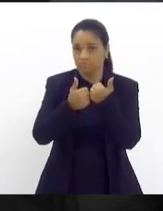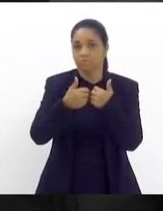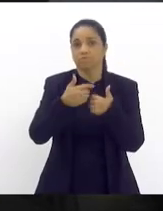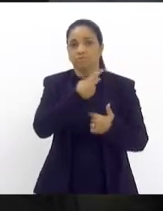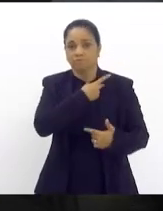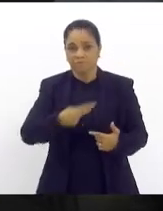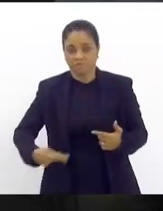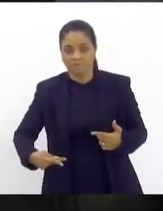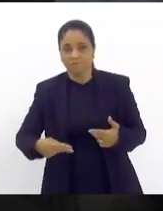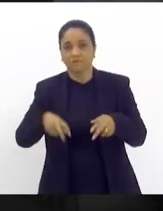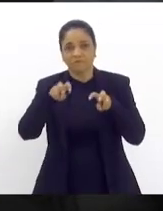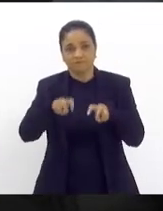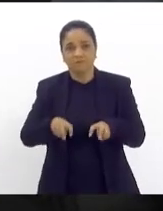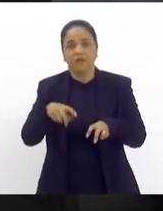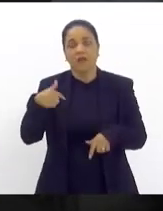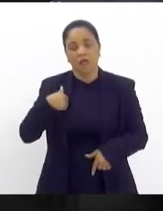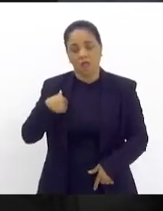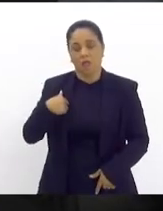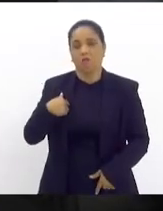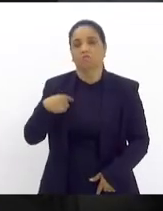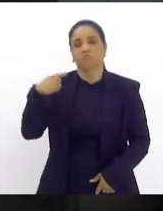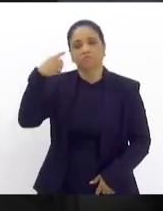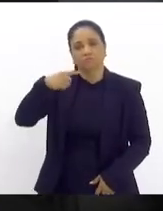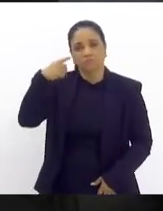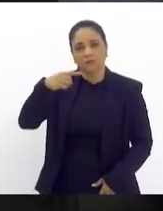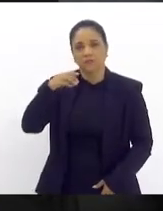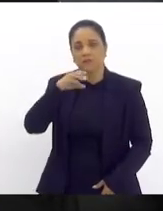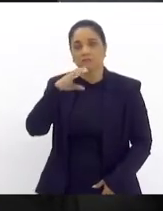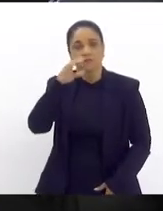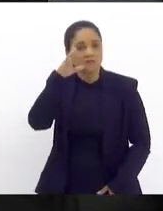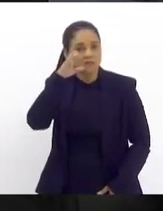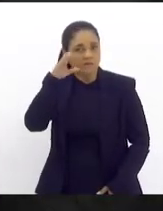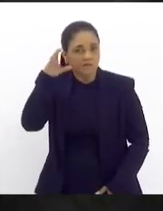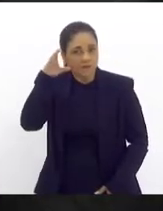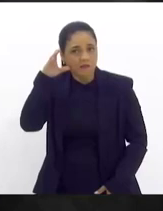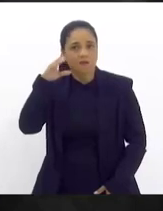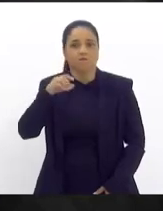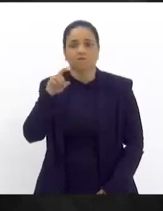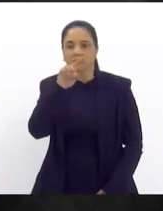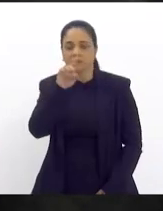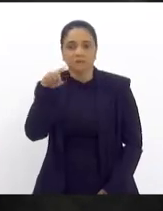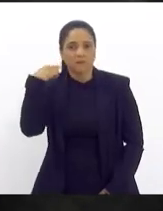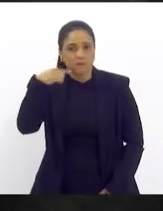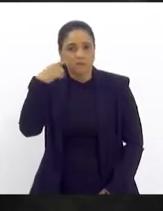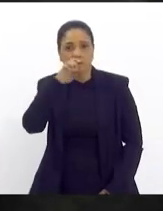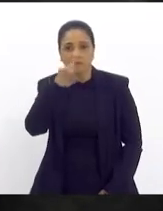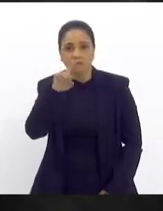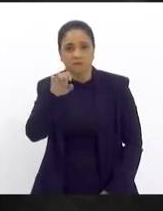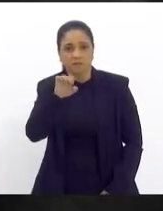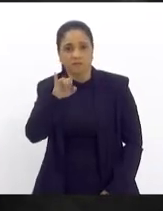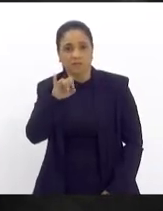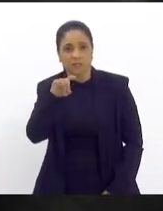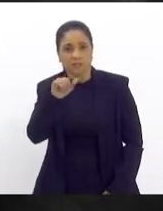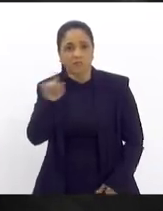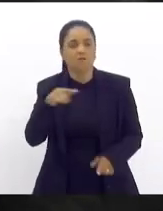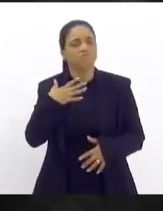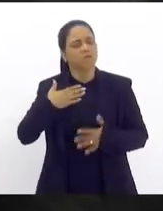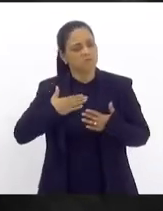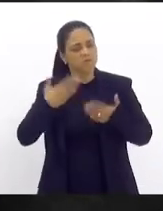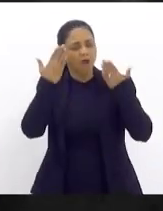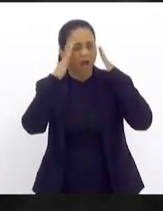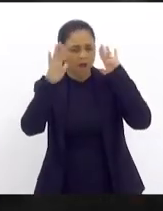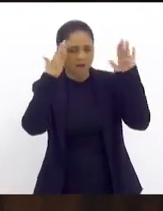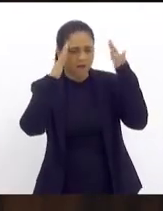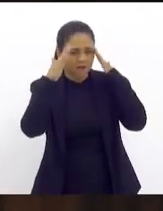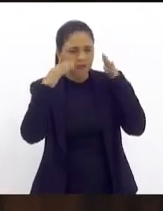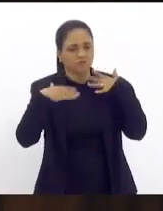a deputada zeidan deputada Célia não podia deixar de transmitir a Nossa Alegria em ter vossa excelência aí